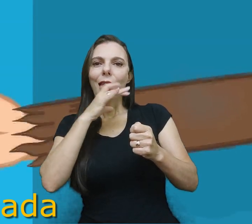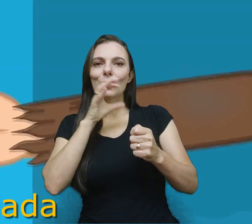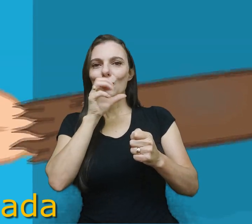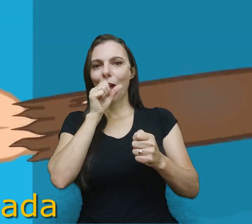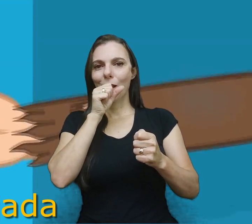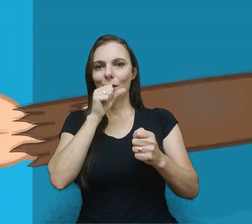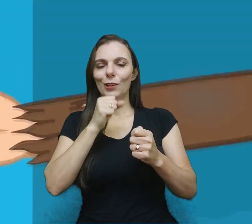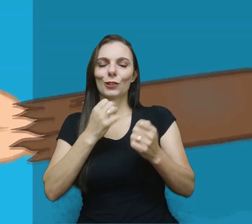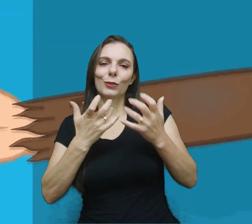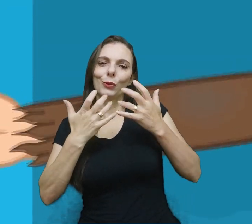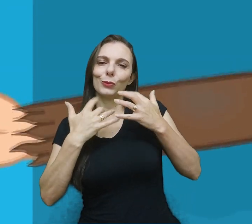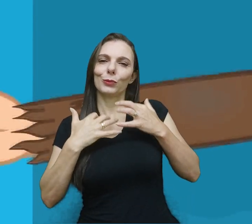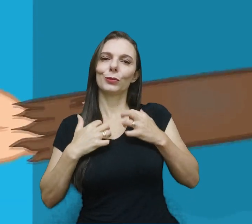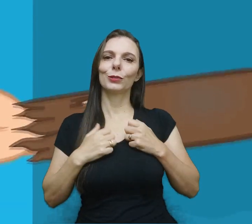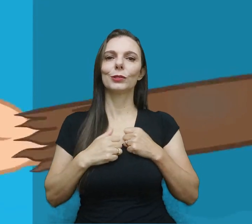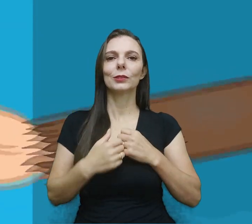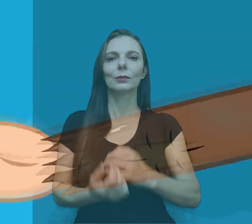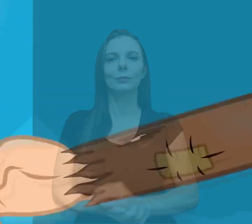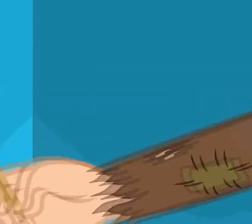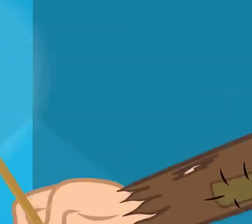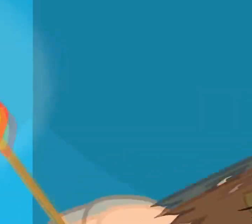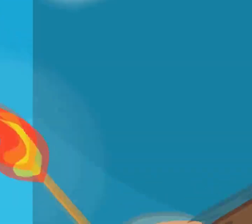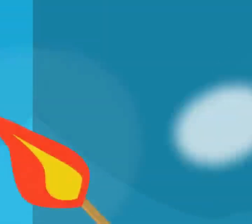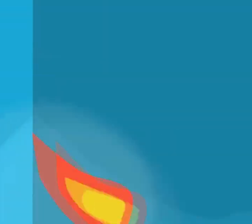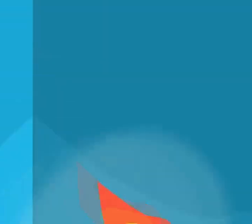e alaranjada a cercou.